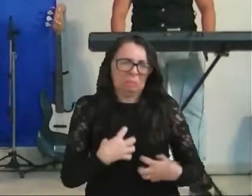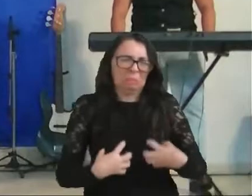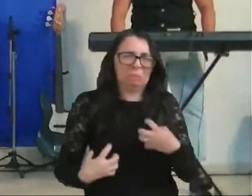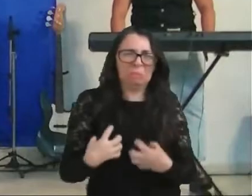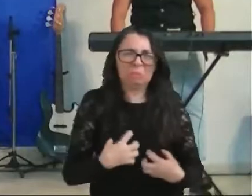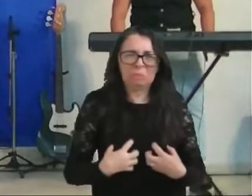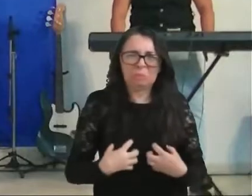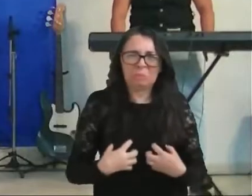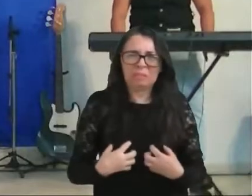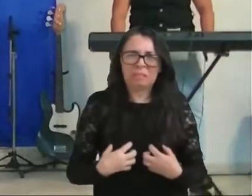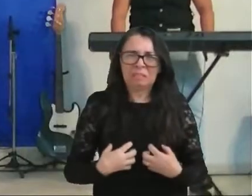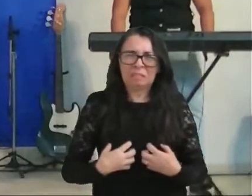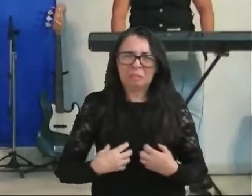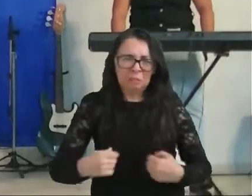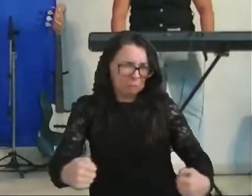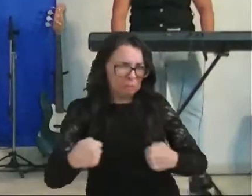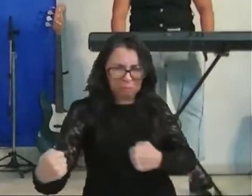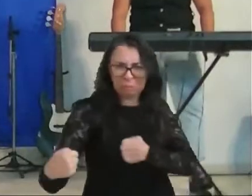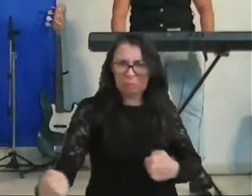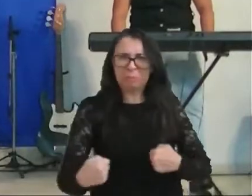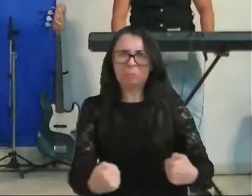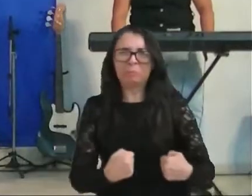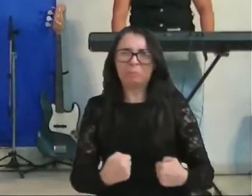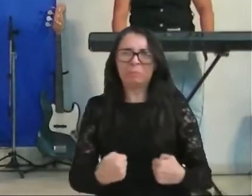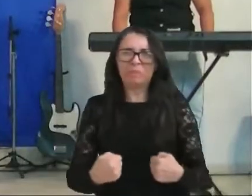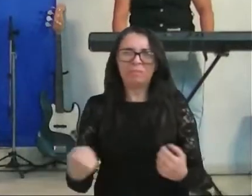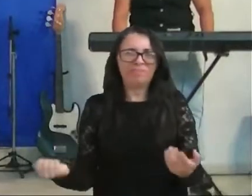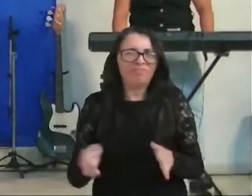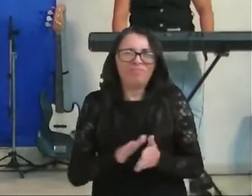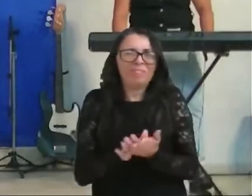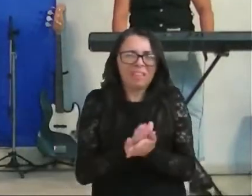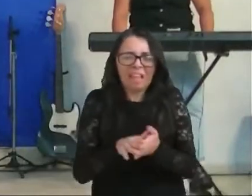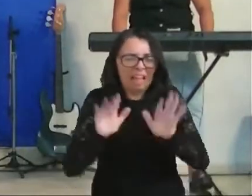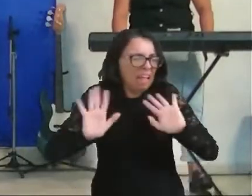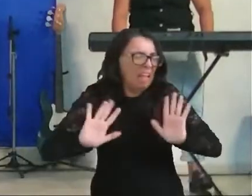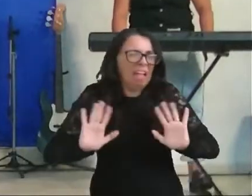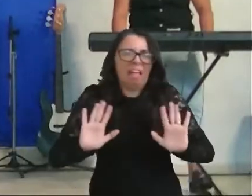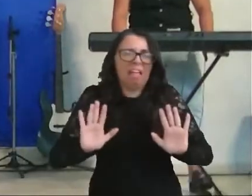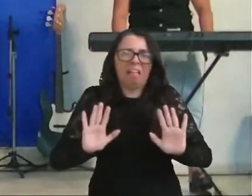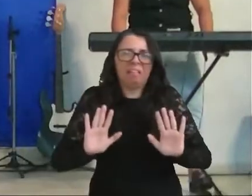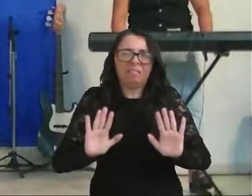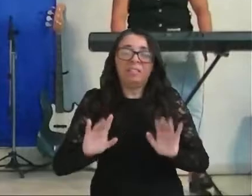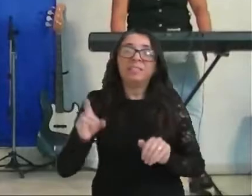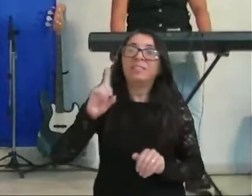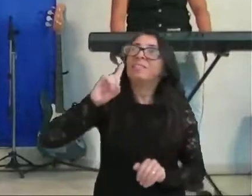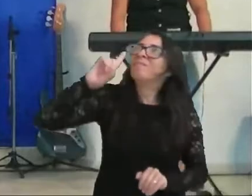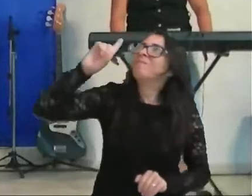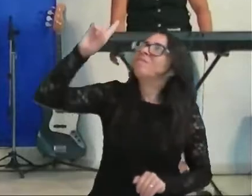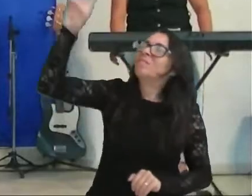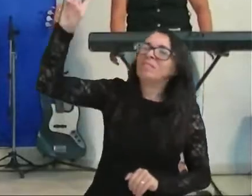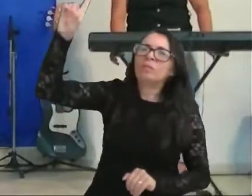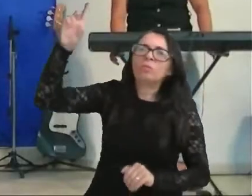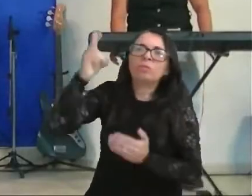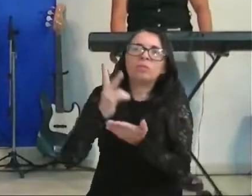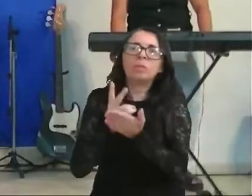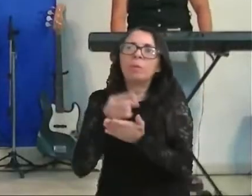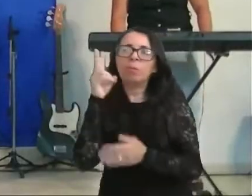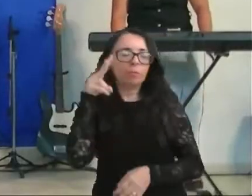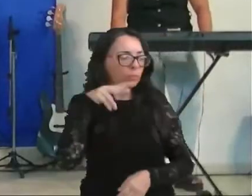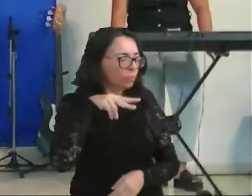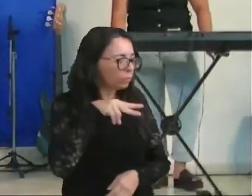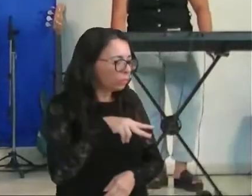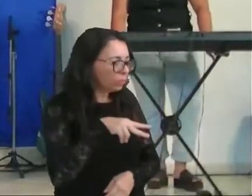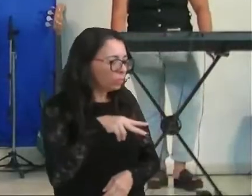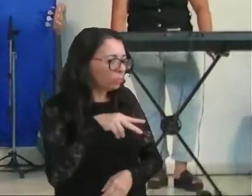vida possa romper em fé. Que nós possamos nos apegar cada vez mais na palavra do Senhor, na presença